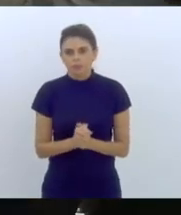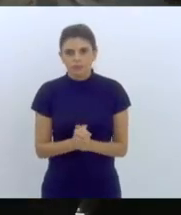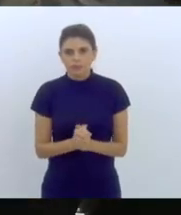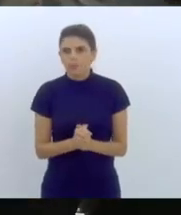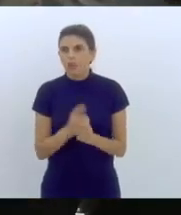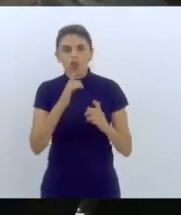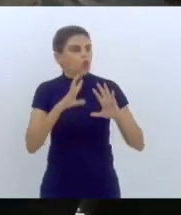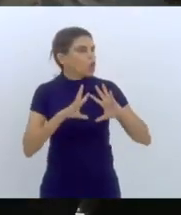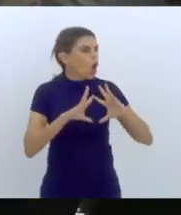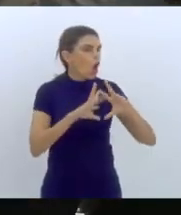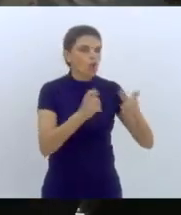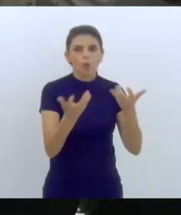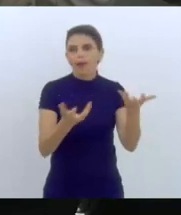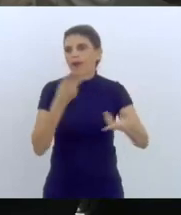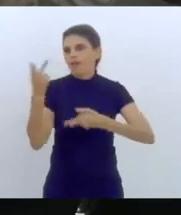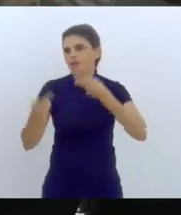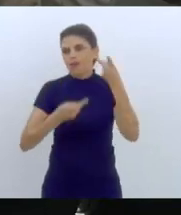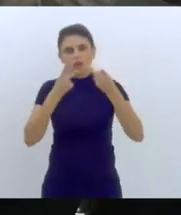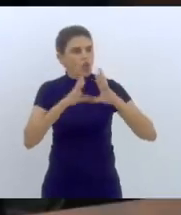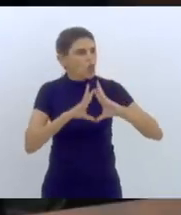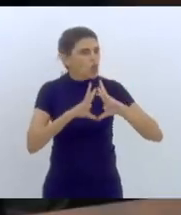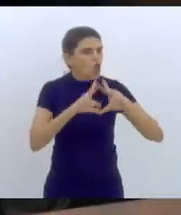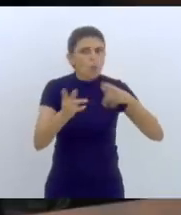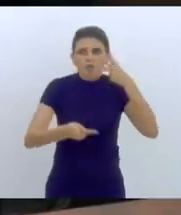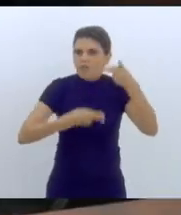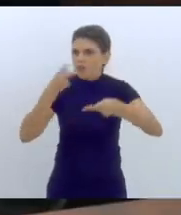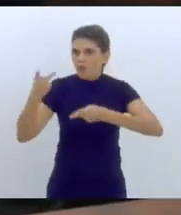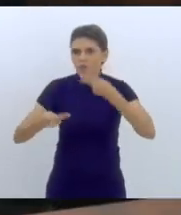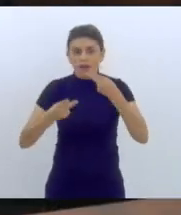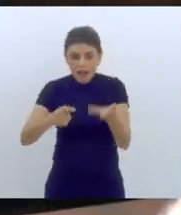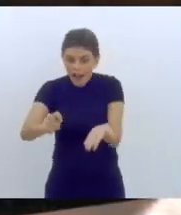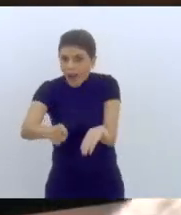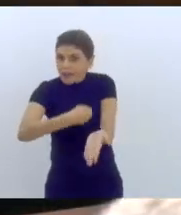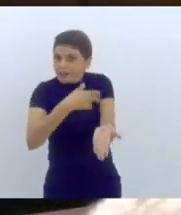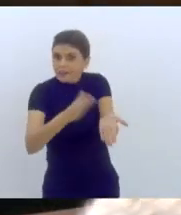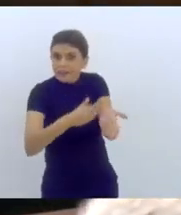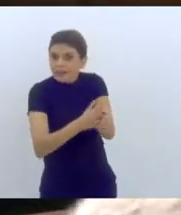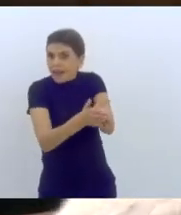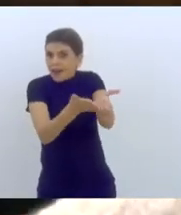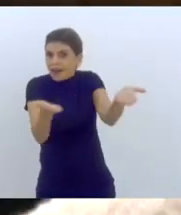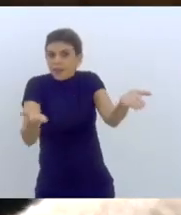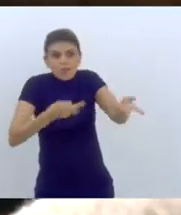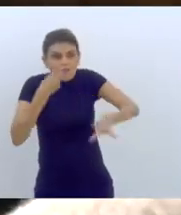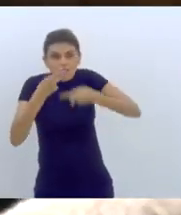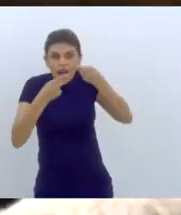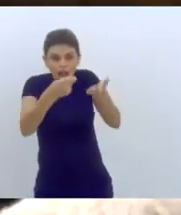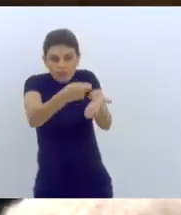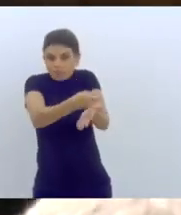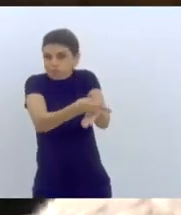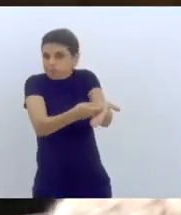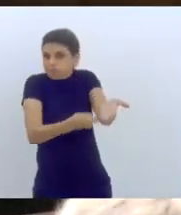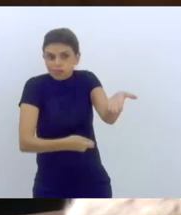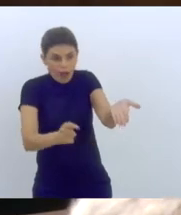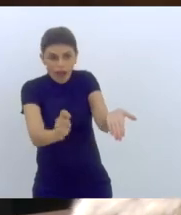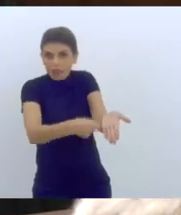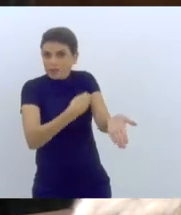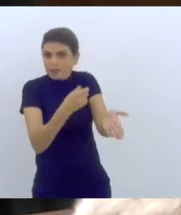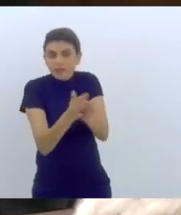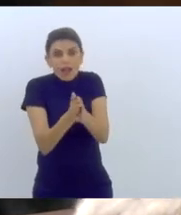quer falar. O livro está aberto. Assina o livro. Como? Senão quem assina o